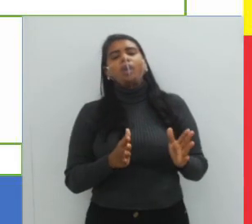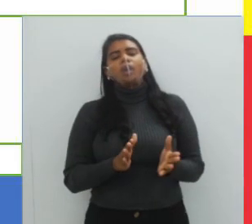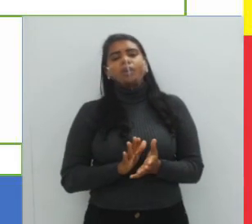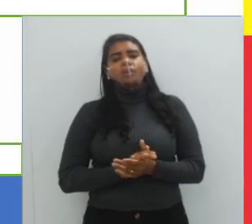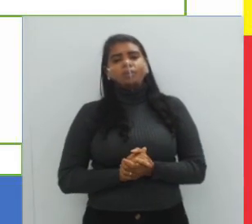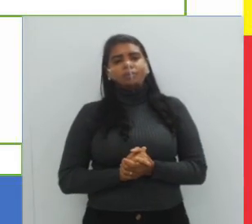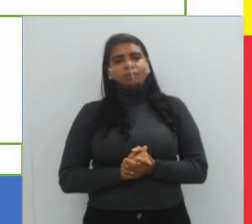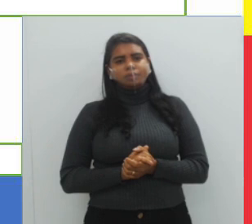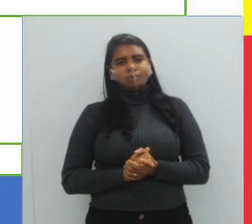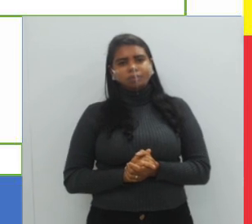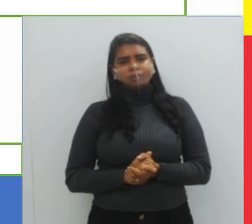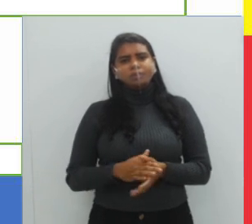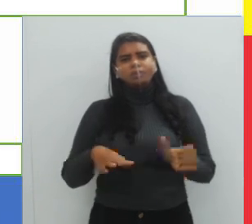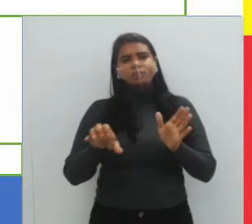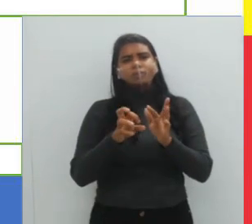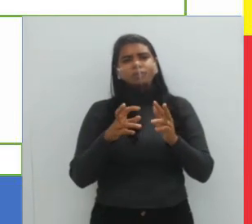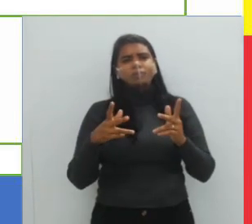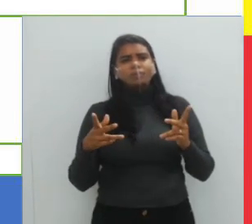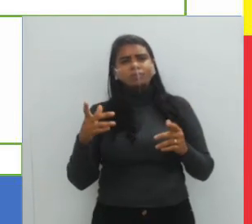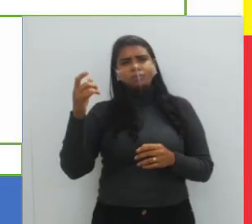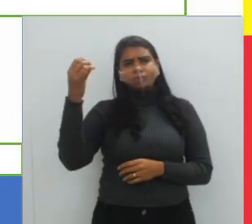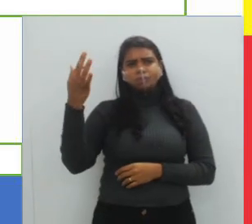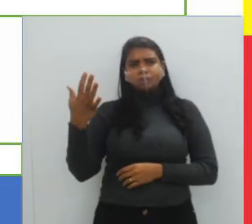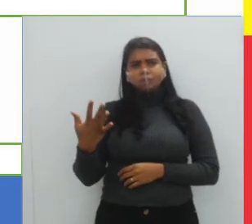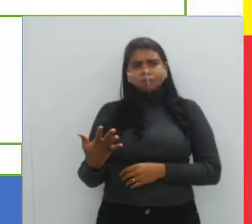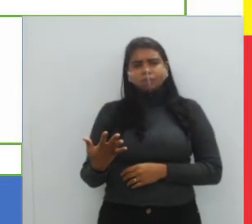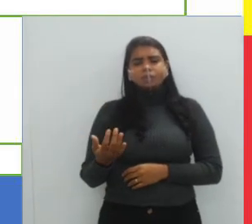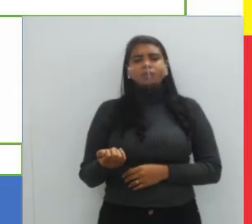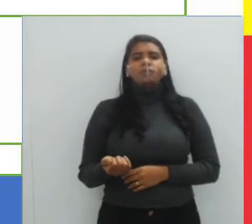Muitas delas possuem narrativas,